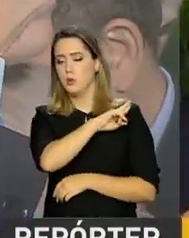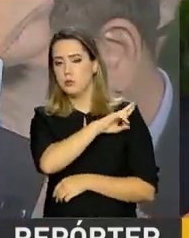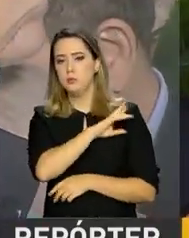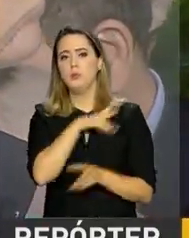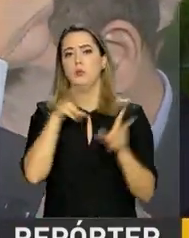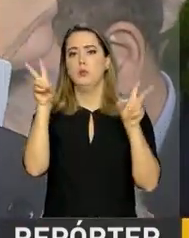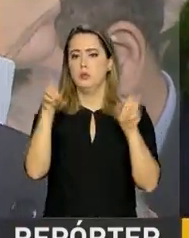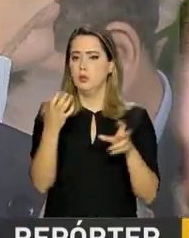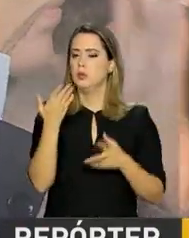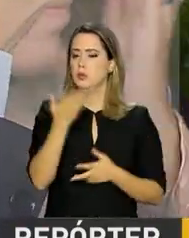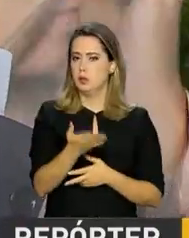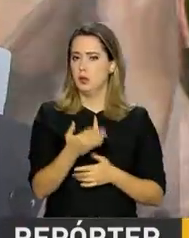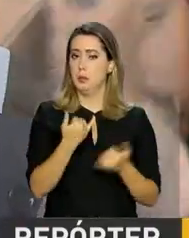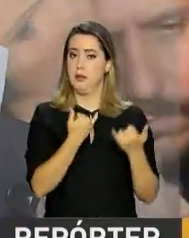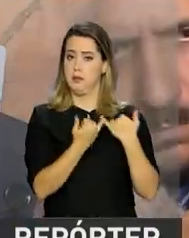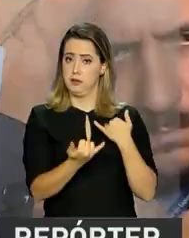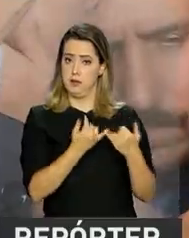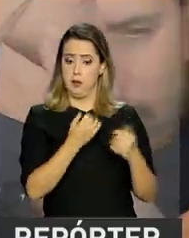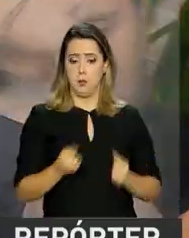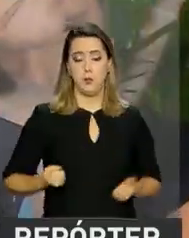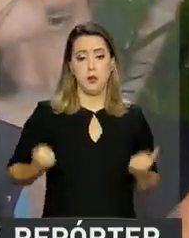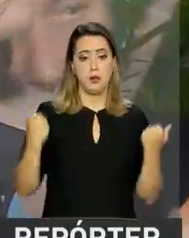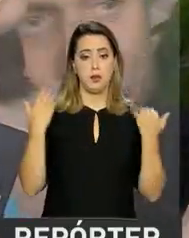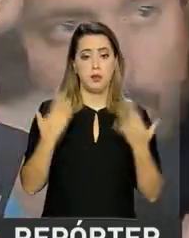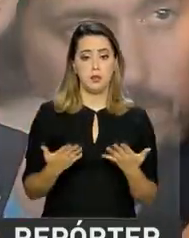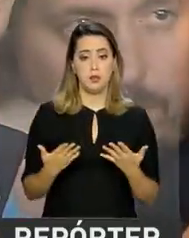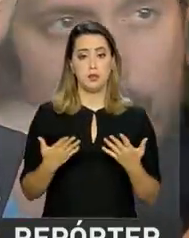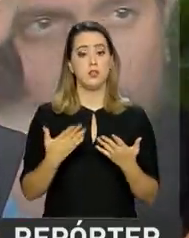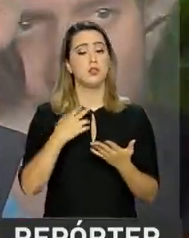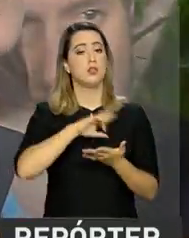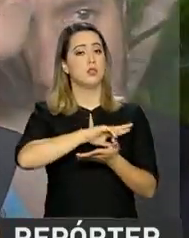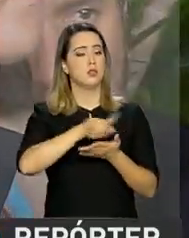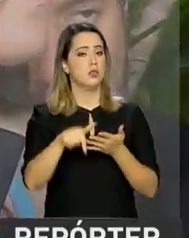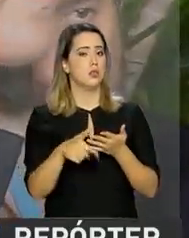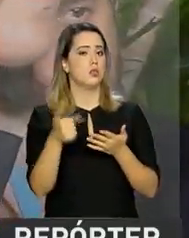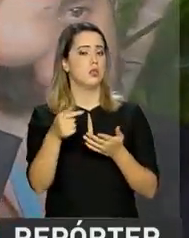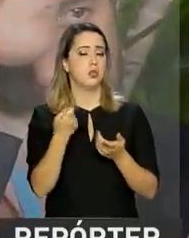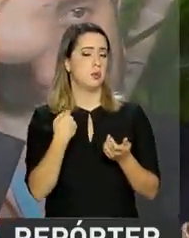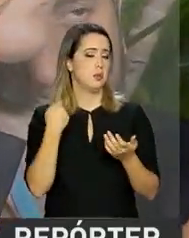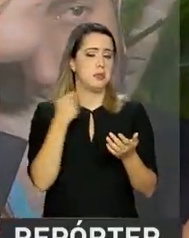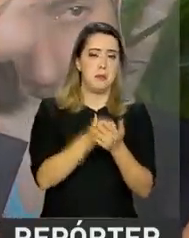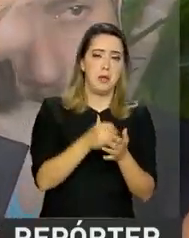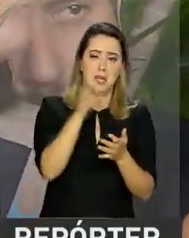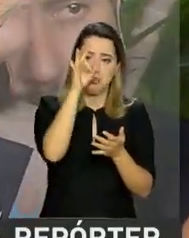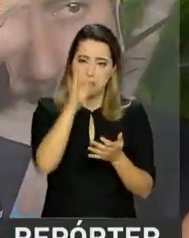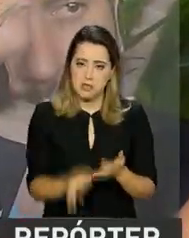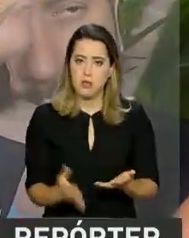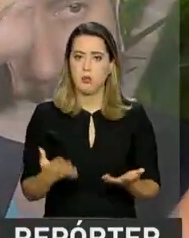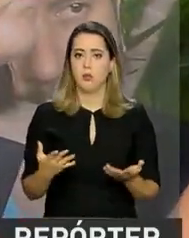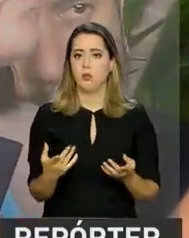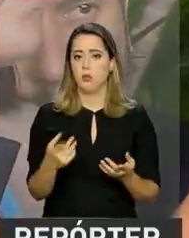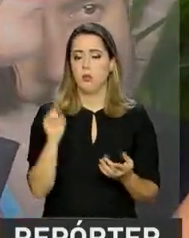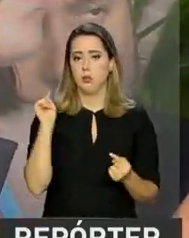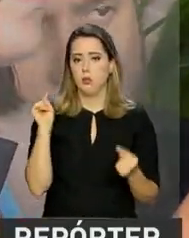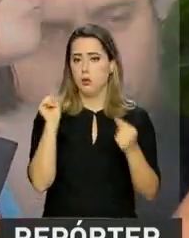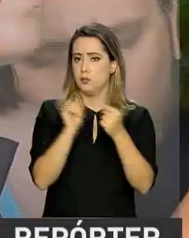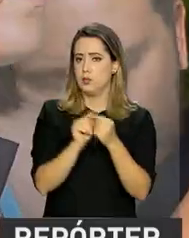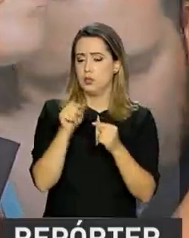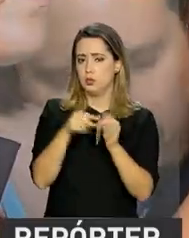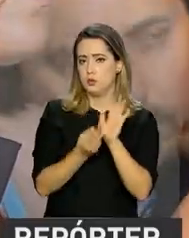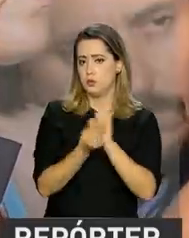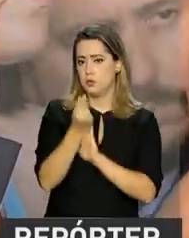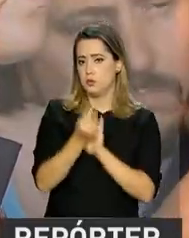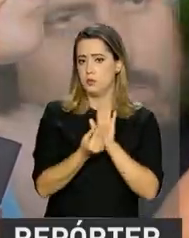responsabilidade. Por exemplo, a despesa discricionária, isto é, a não obrigatória, prevista no